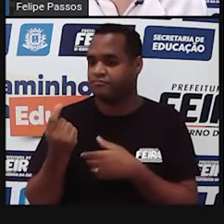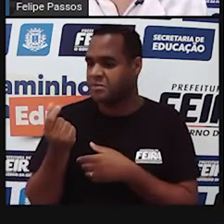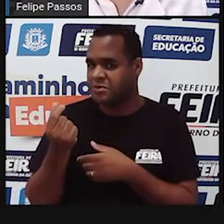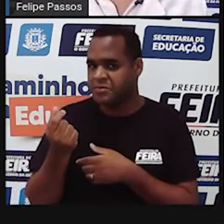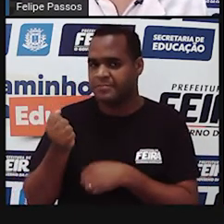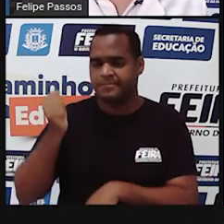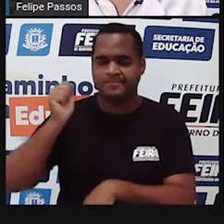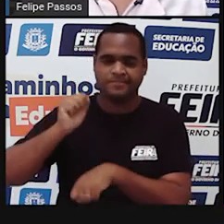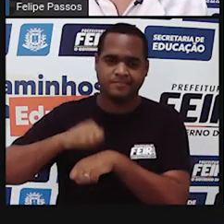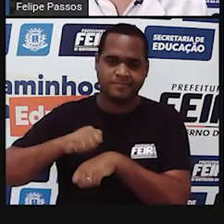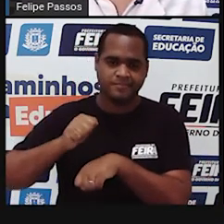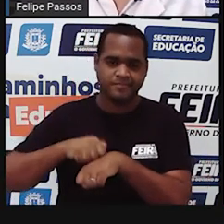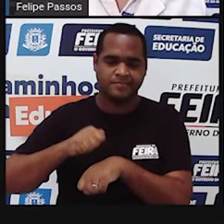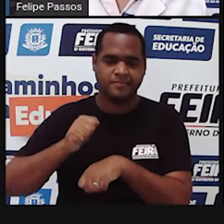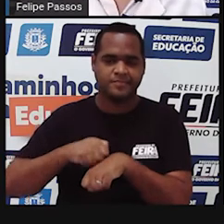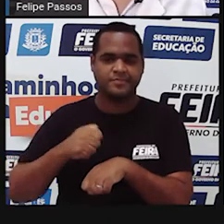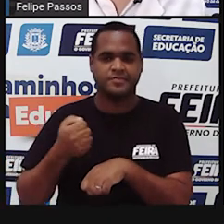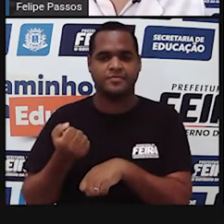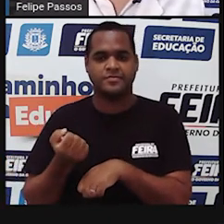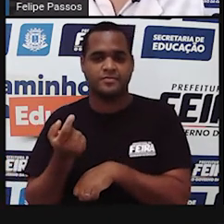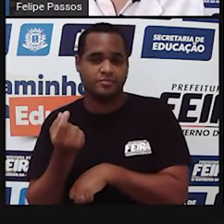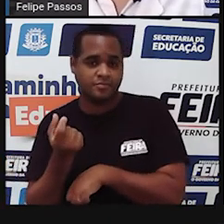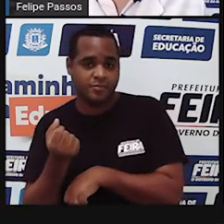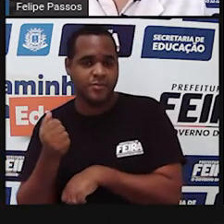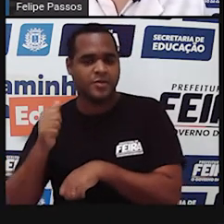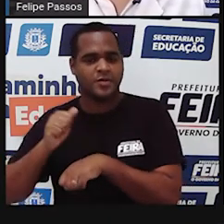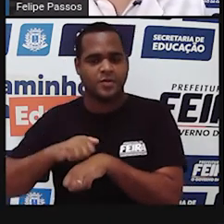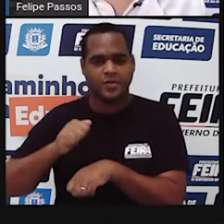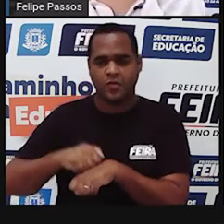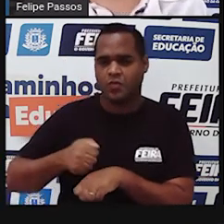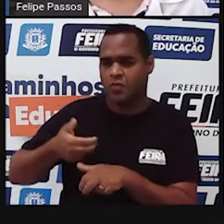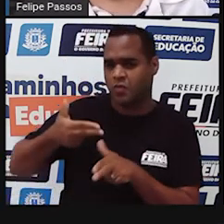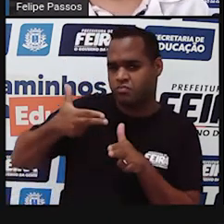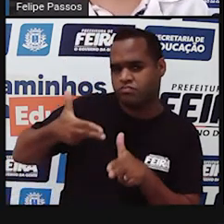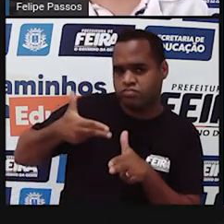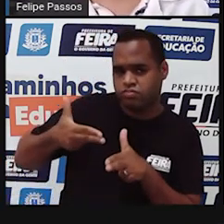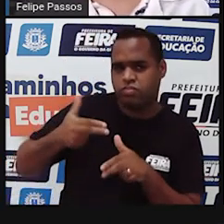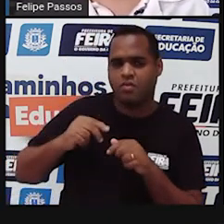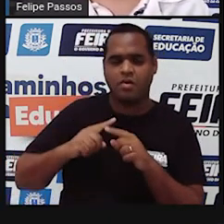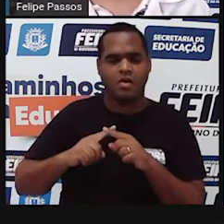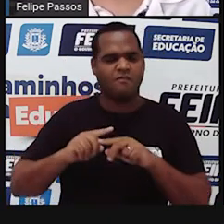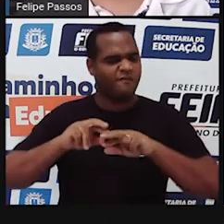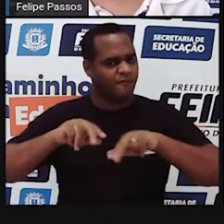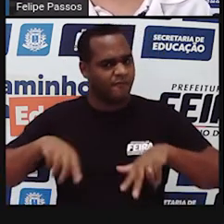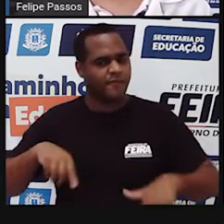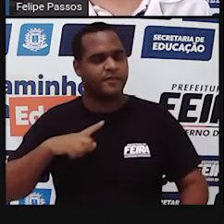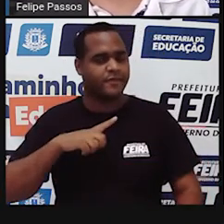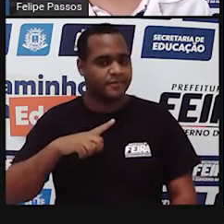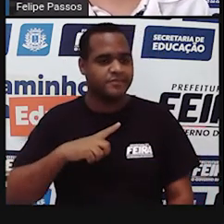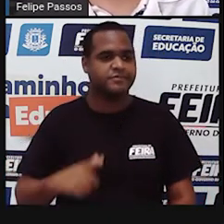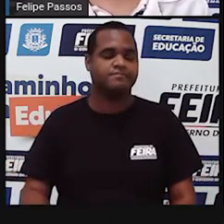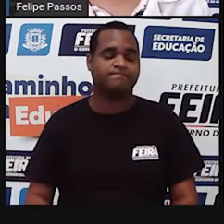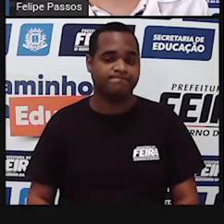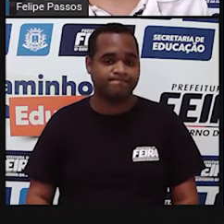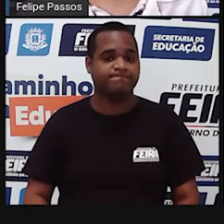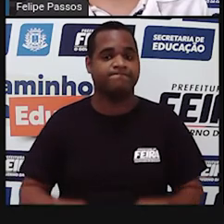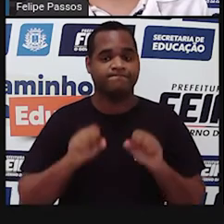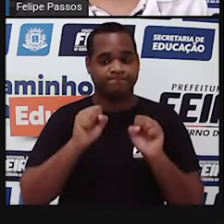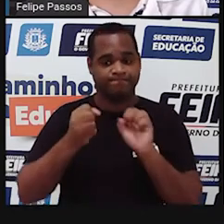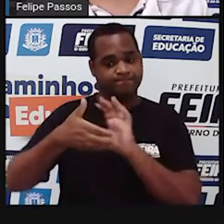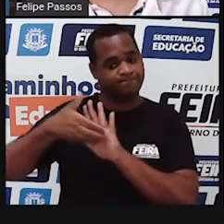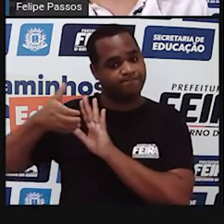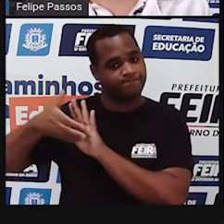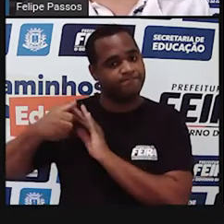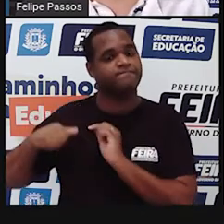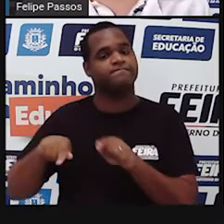recursos relacionados a armamento, a poder econômico, ficam sendo povos excluídos também,